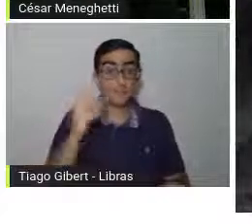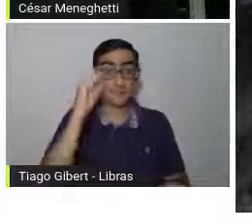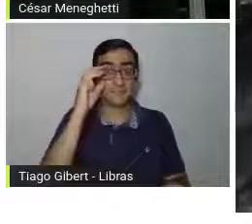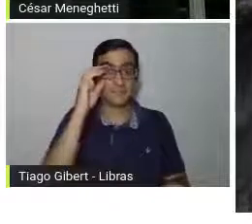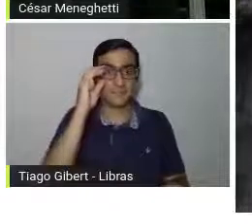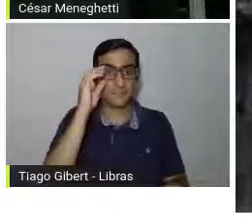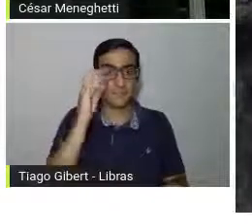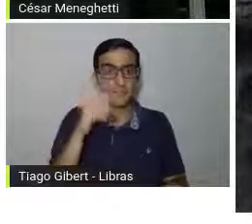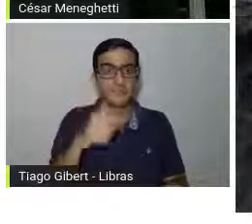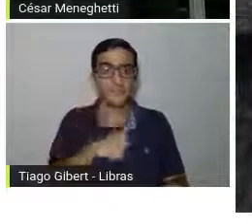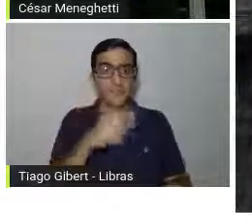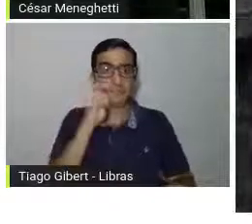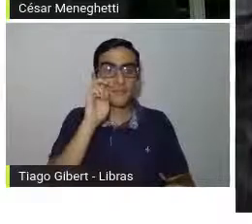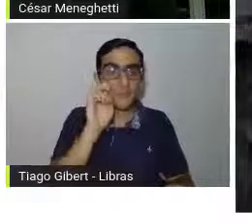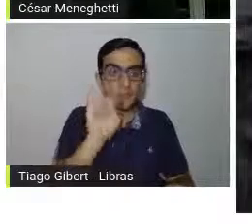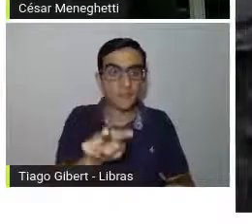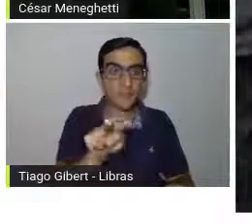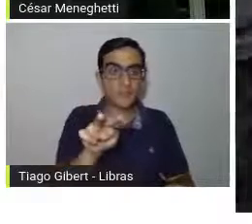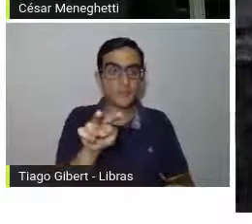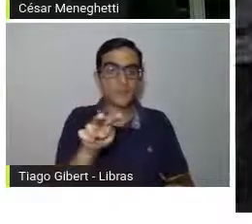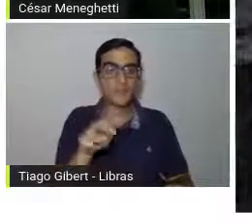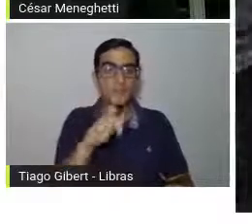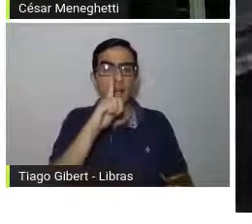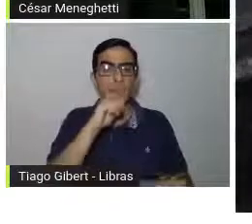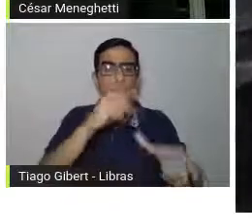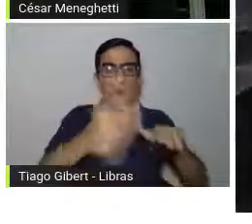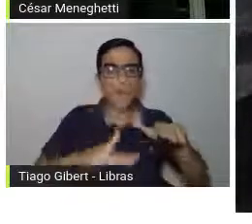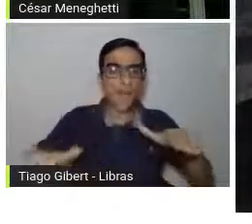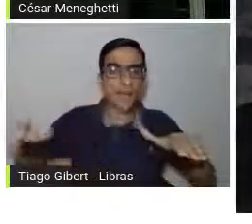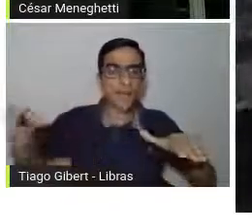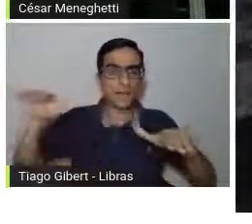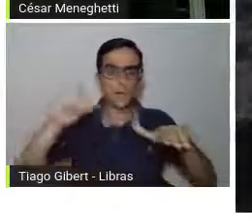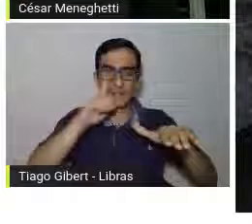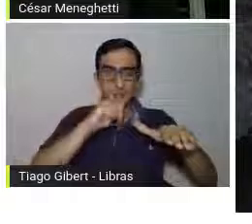Eu estou vendo aqui um mar, né? Então,